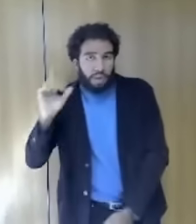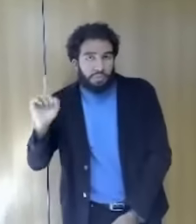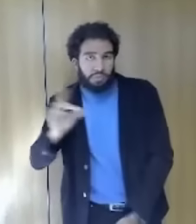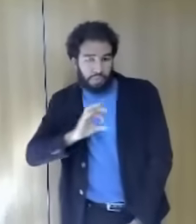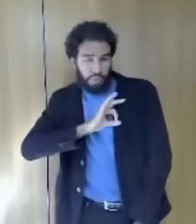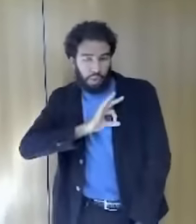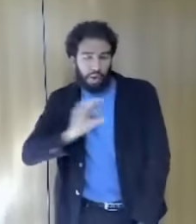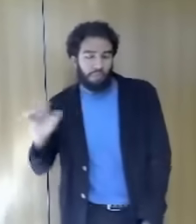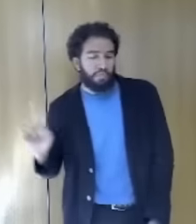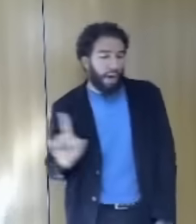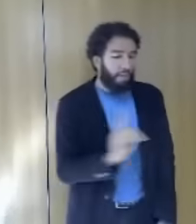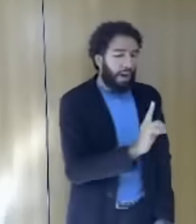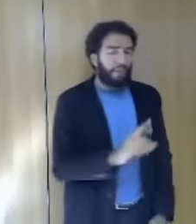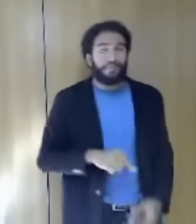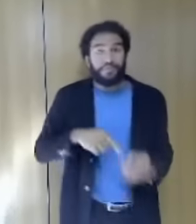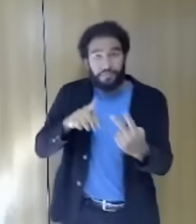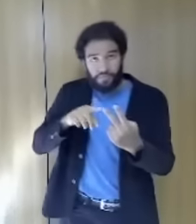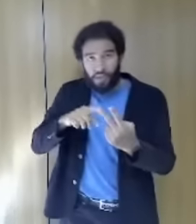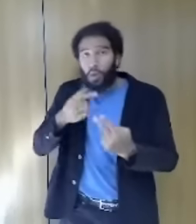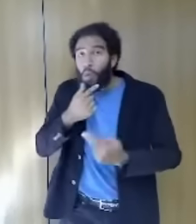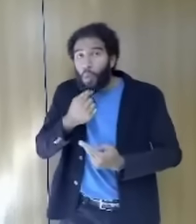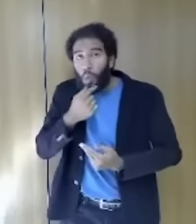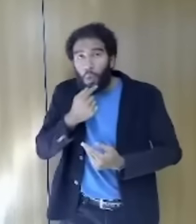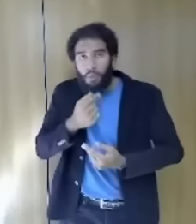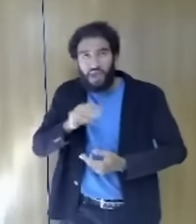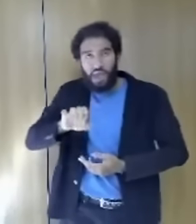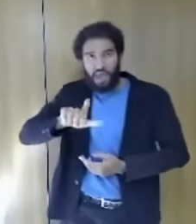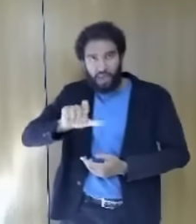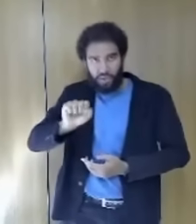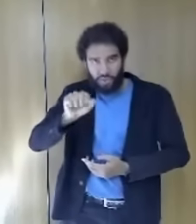Nessa delação, o senhor Elcio revelou